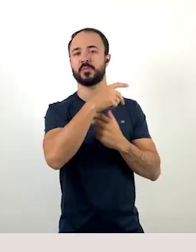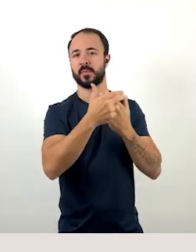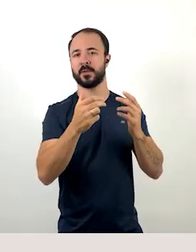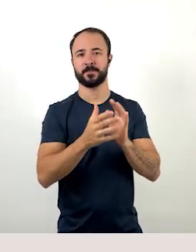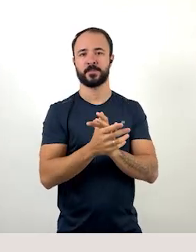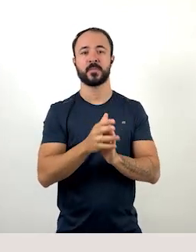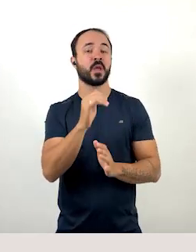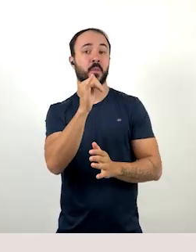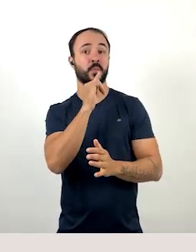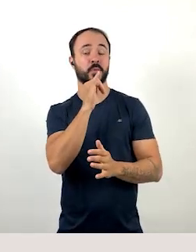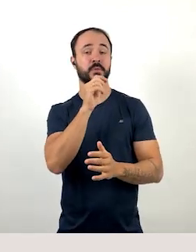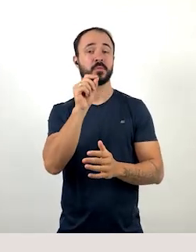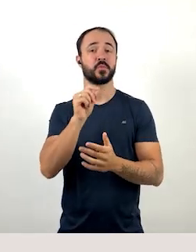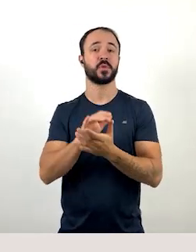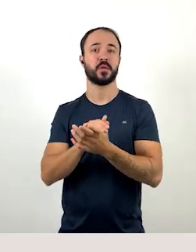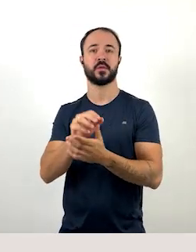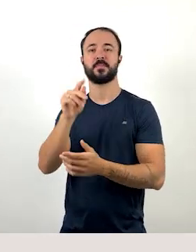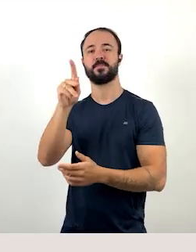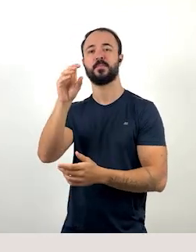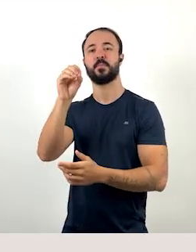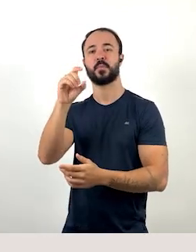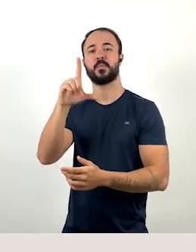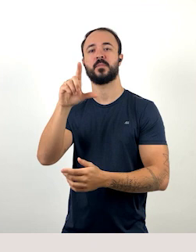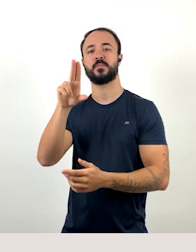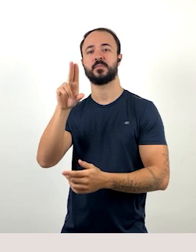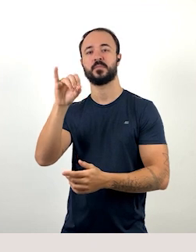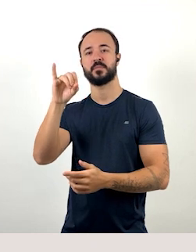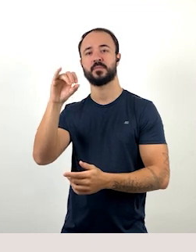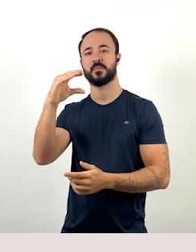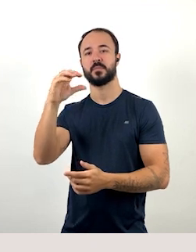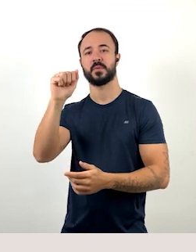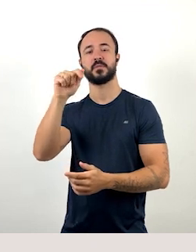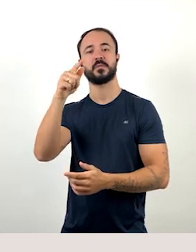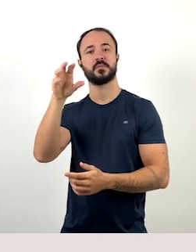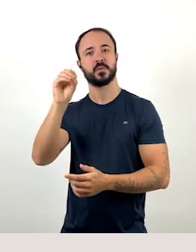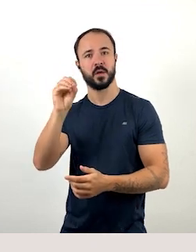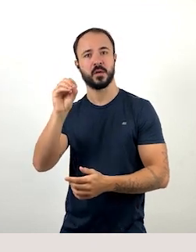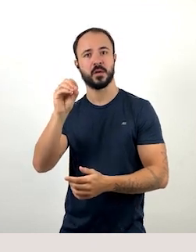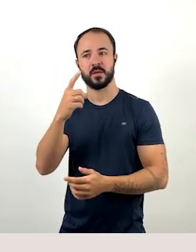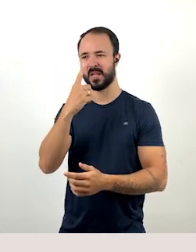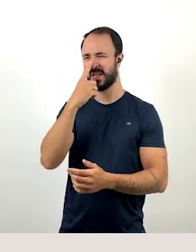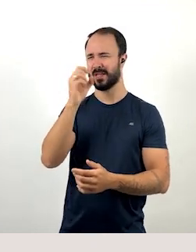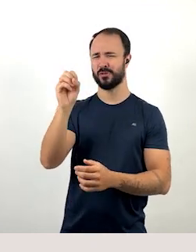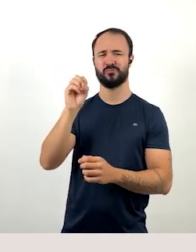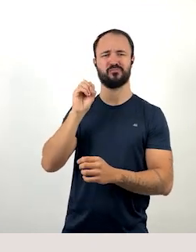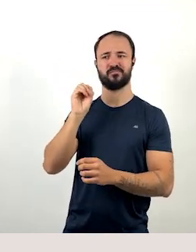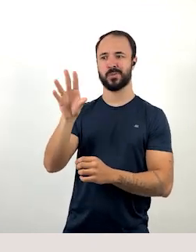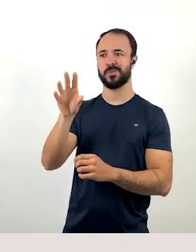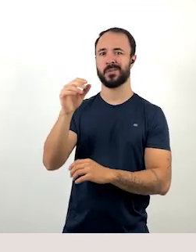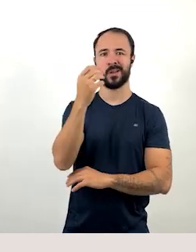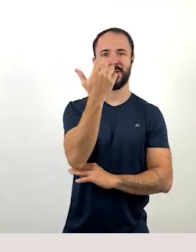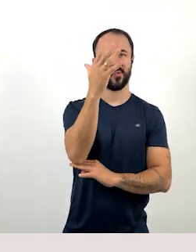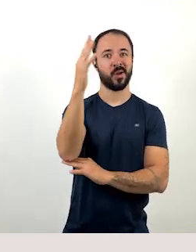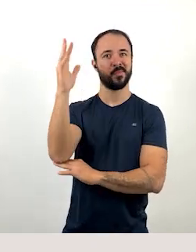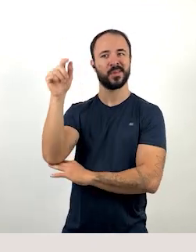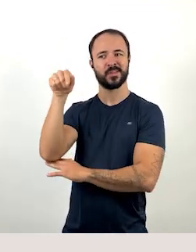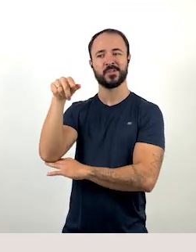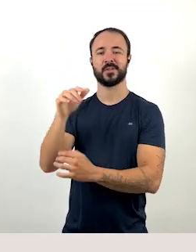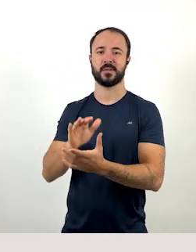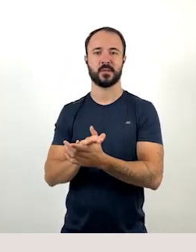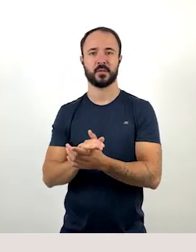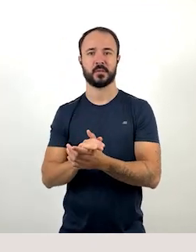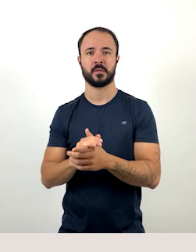que significa sujar, manchar. A poluição pode ser decorrente de uma alteração, de